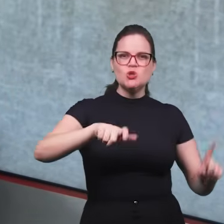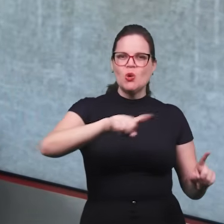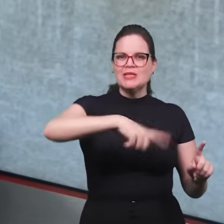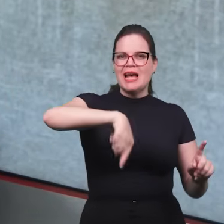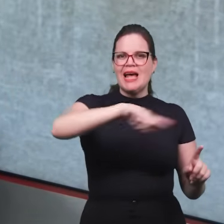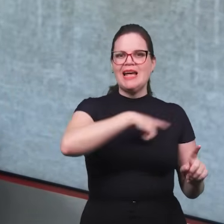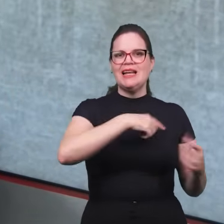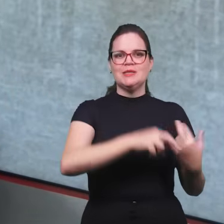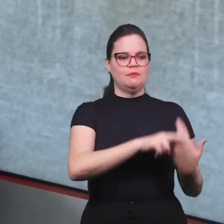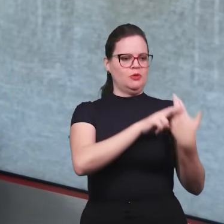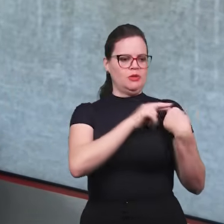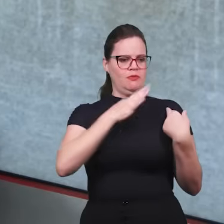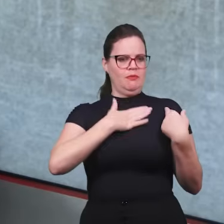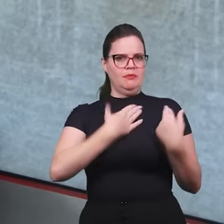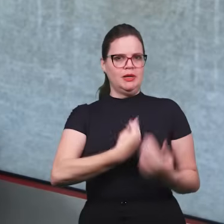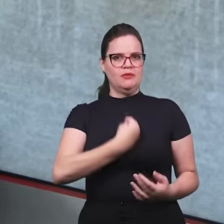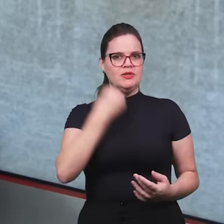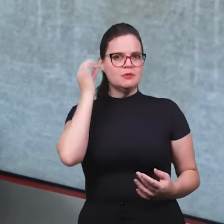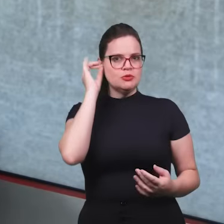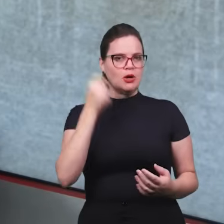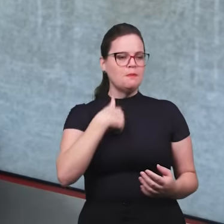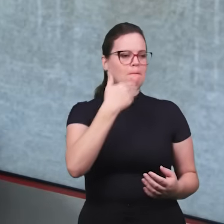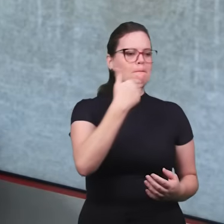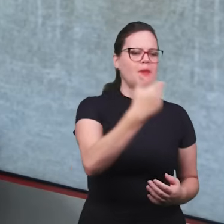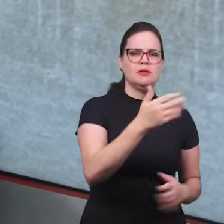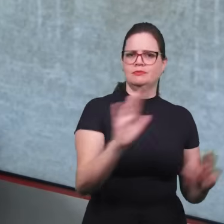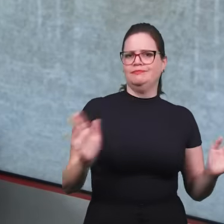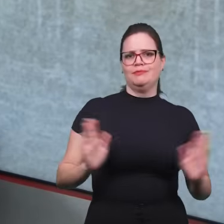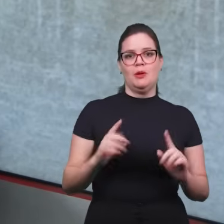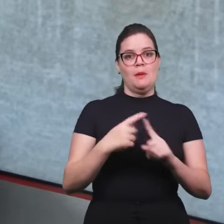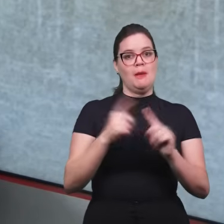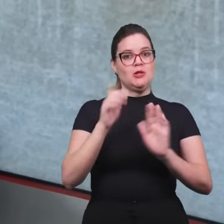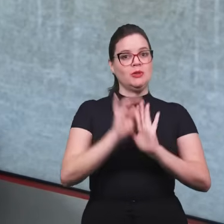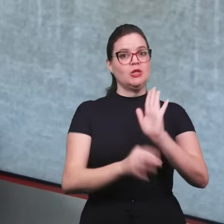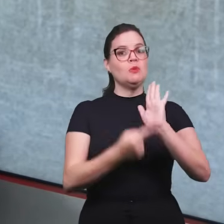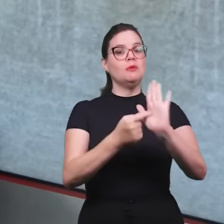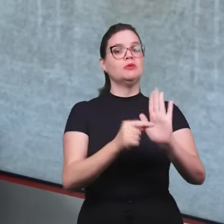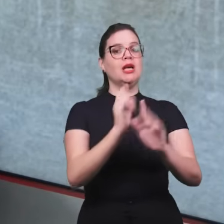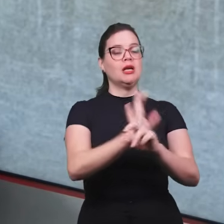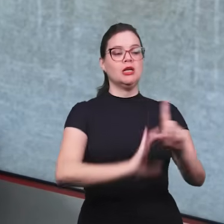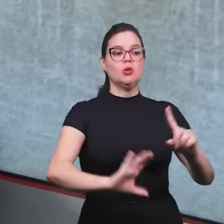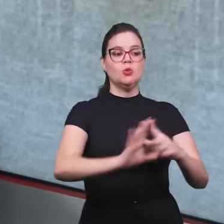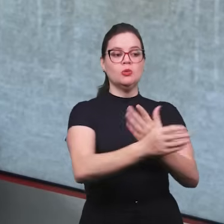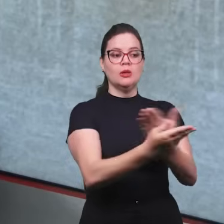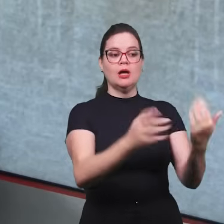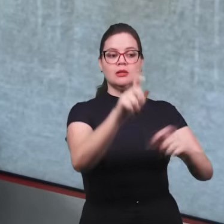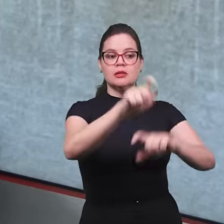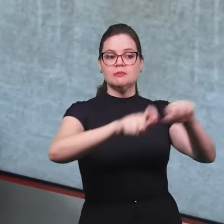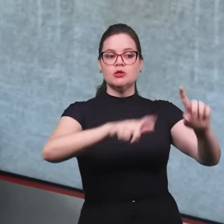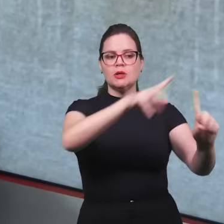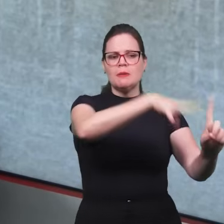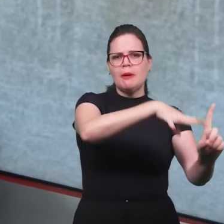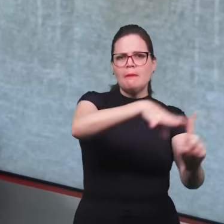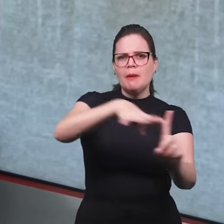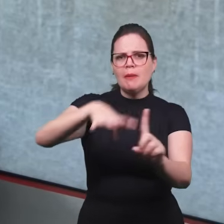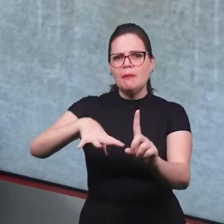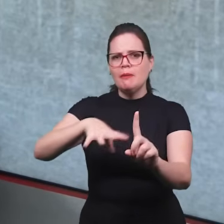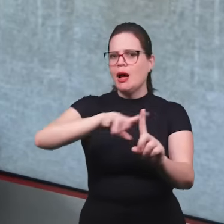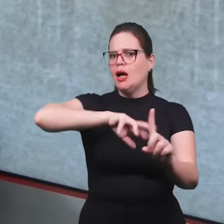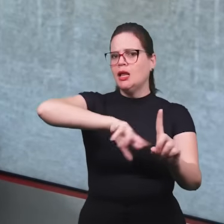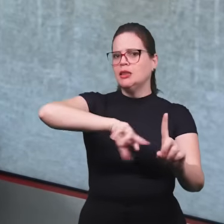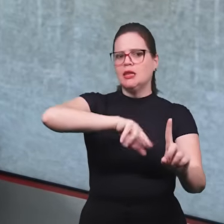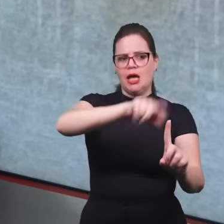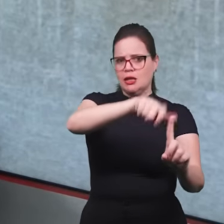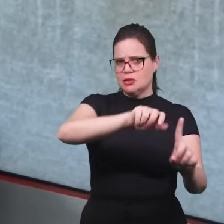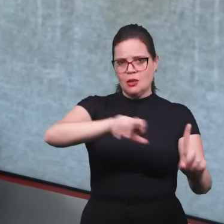religiosa. Ao contrário, eles mostram que qualquer forma de adoração ou culto dirigida a alguém que não seja